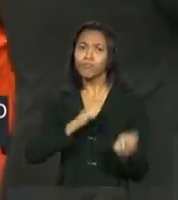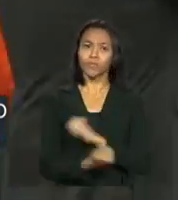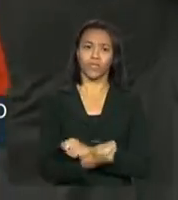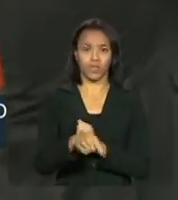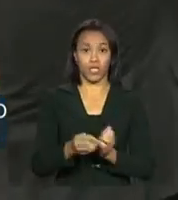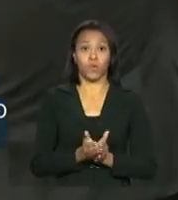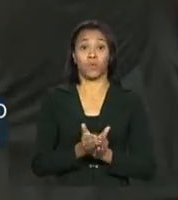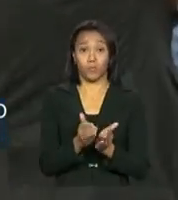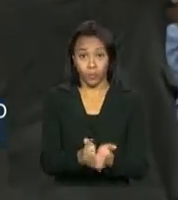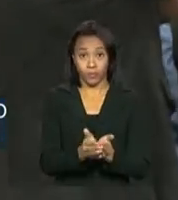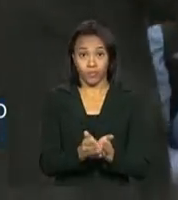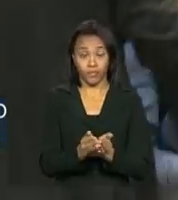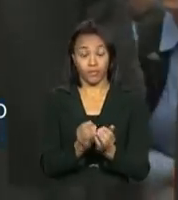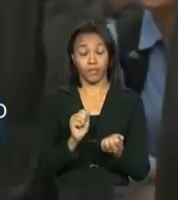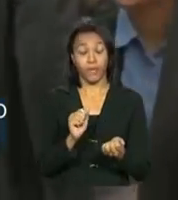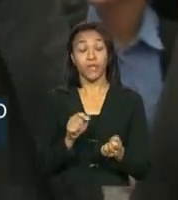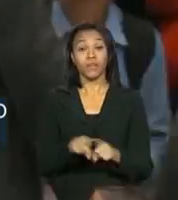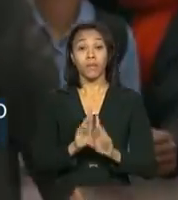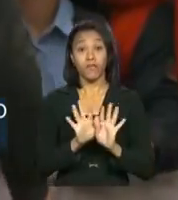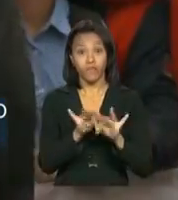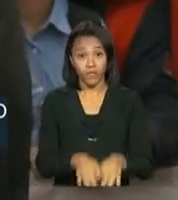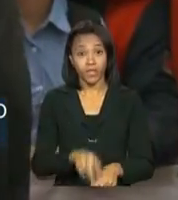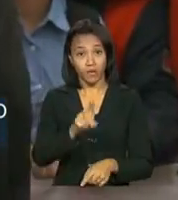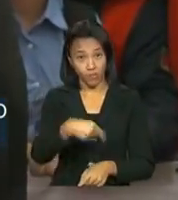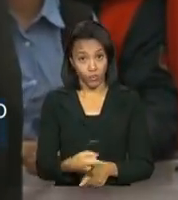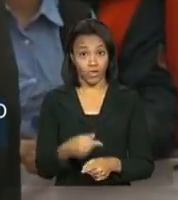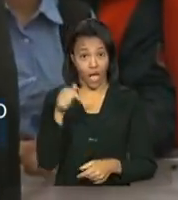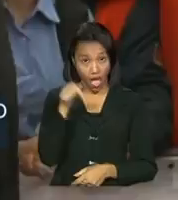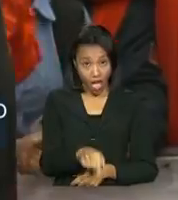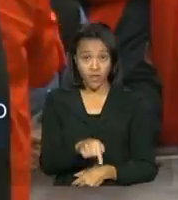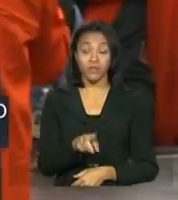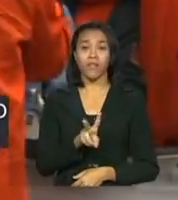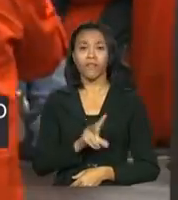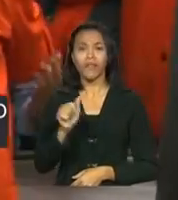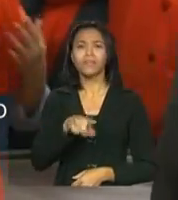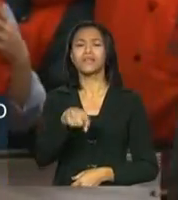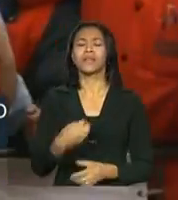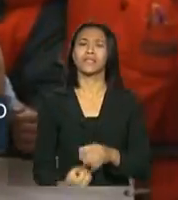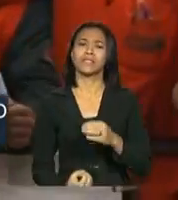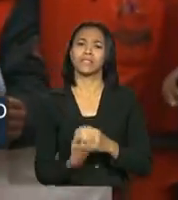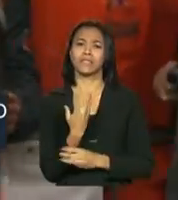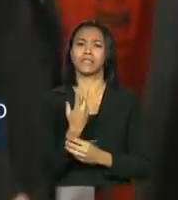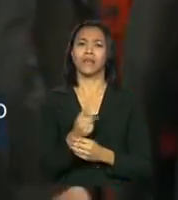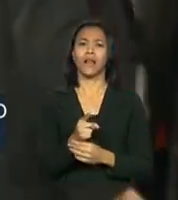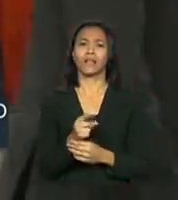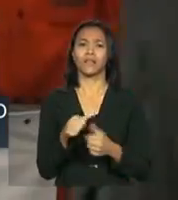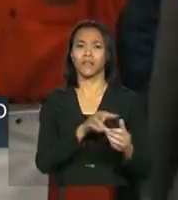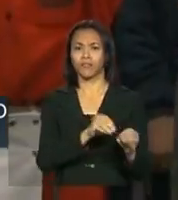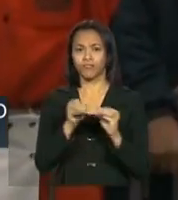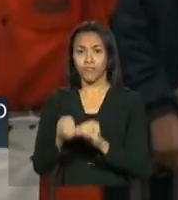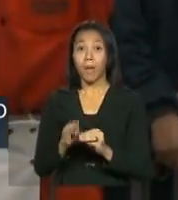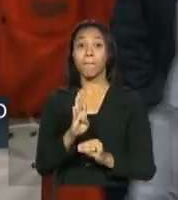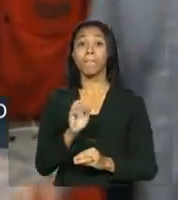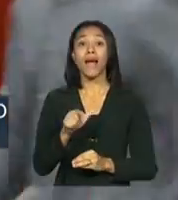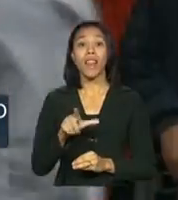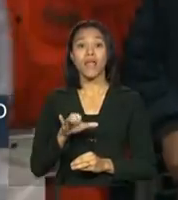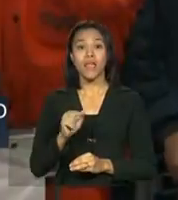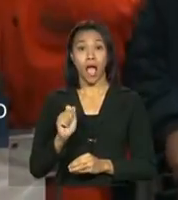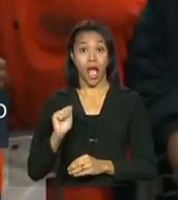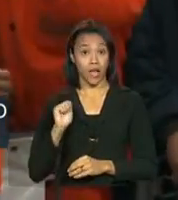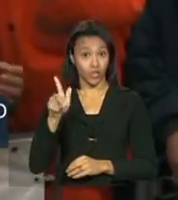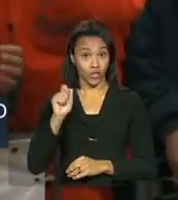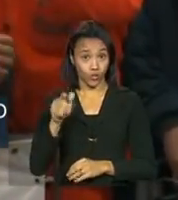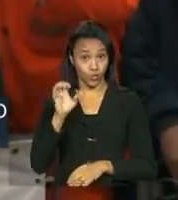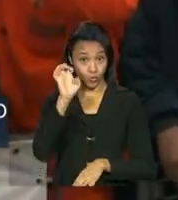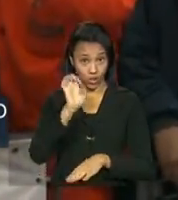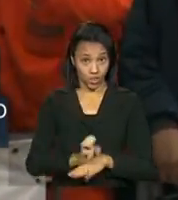casco. E após a conclusão, essa plataforma será instalada no campo de Baleia Azul, no